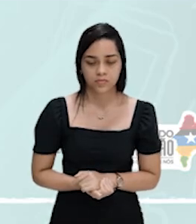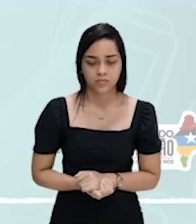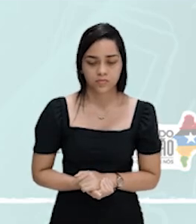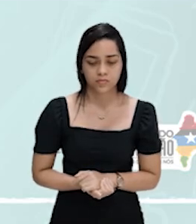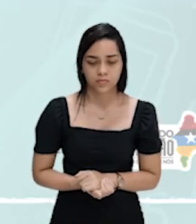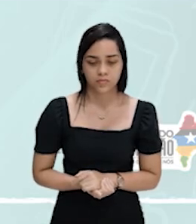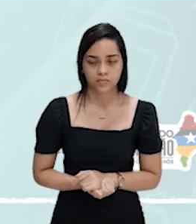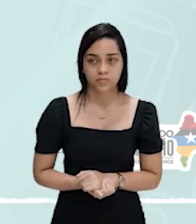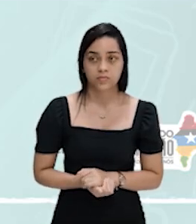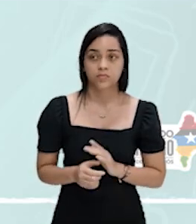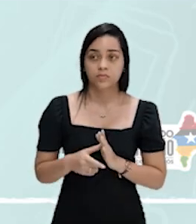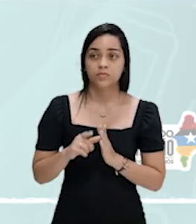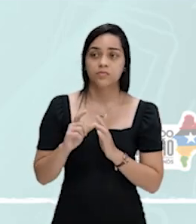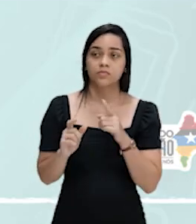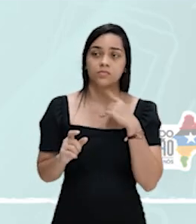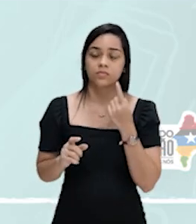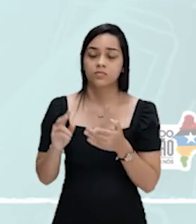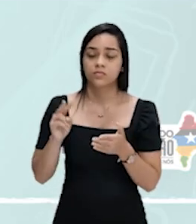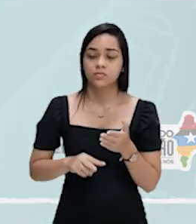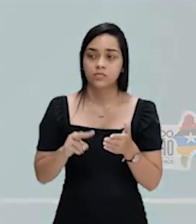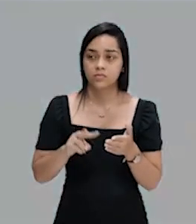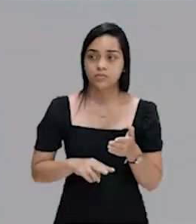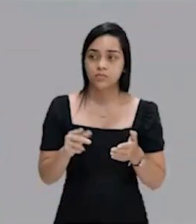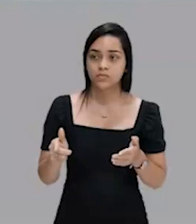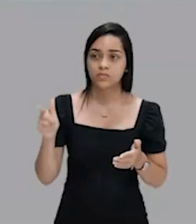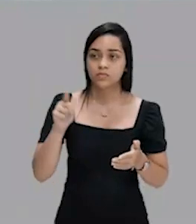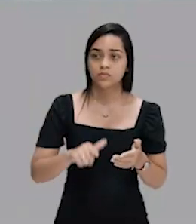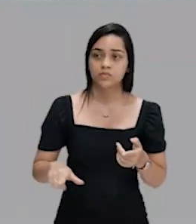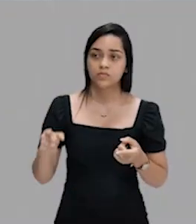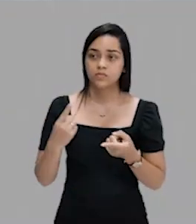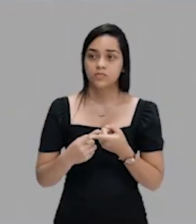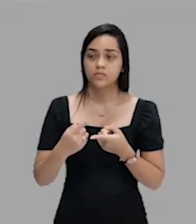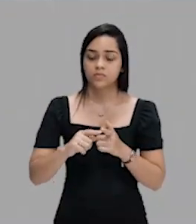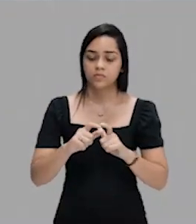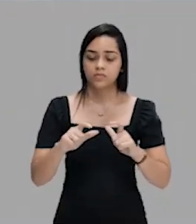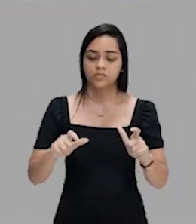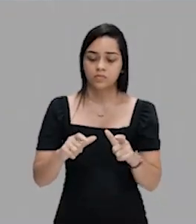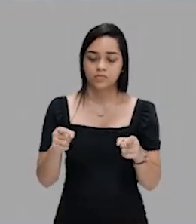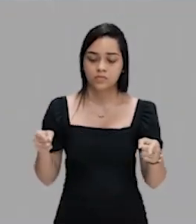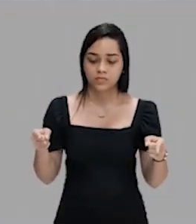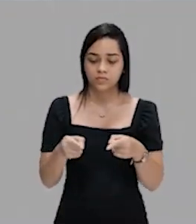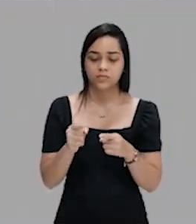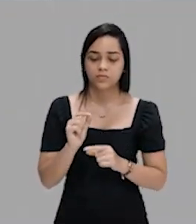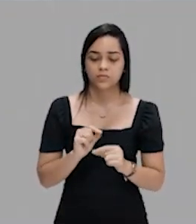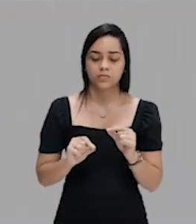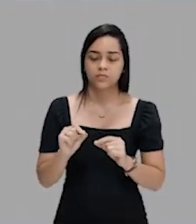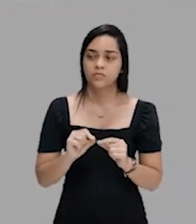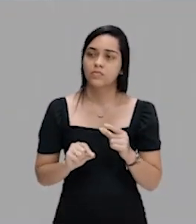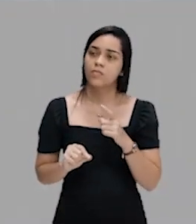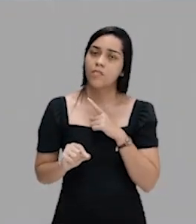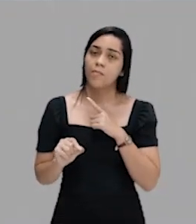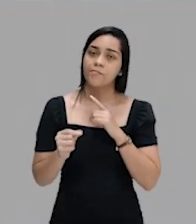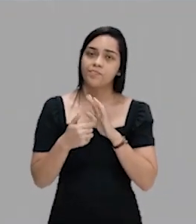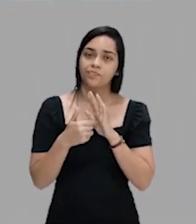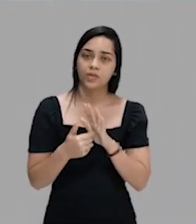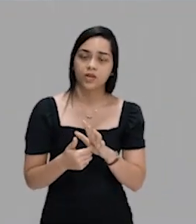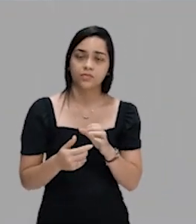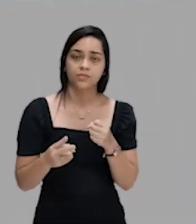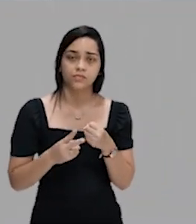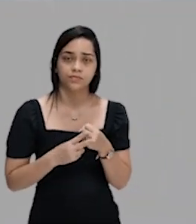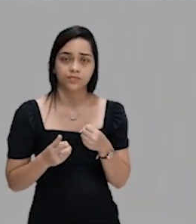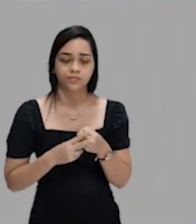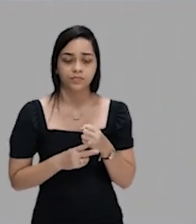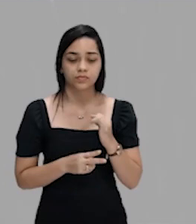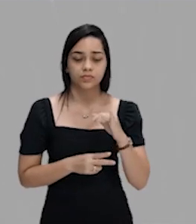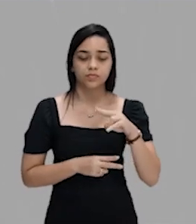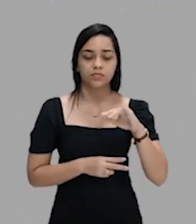antes de mais nada nós vamos ler novamente porque as orações reduzidas são aquelas que apresentam verbos